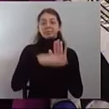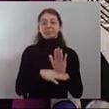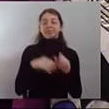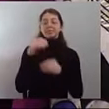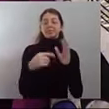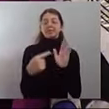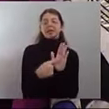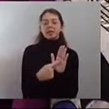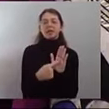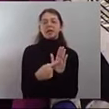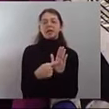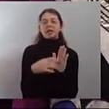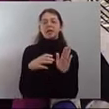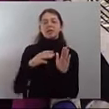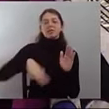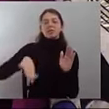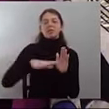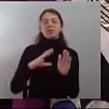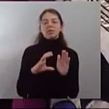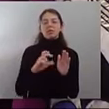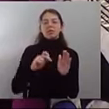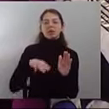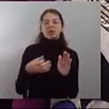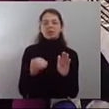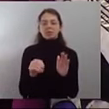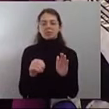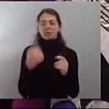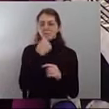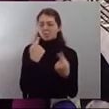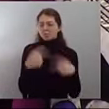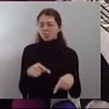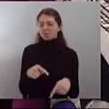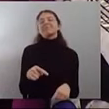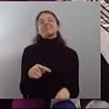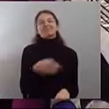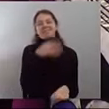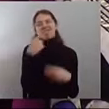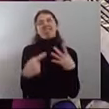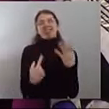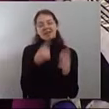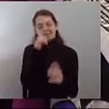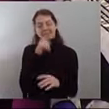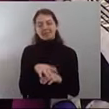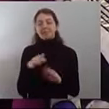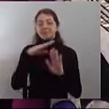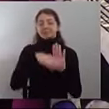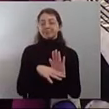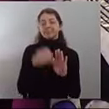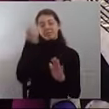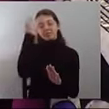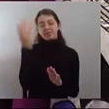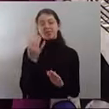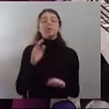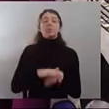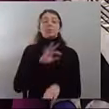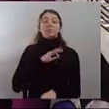Afinal, só depende de Oeiras, Sr. Presidente. Muito nos conta. A verdade é que se esqueceram mesmo deste problema, tanto que a obra que Isaltino Moraes culpa o Governo